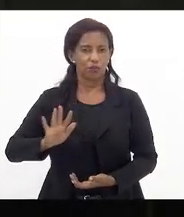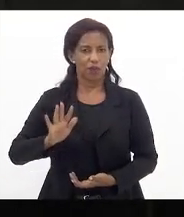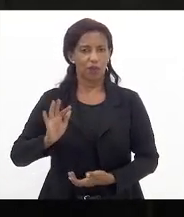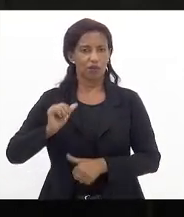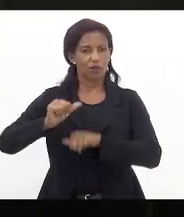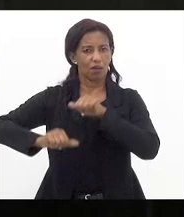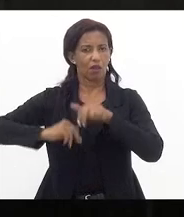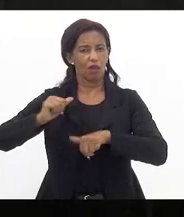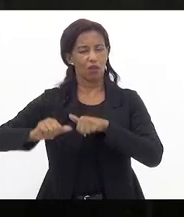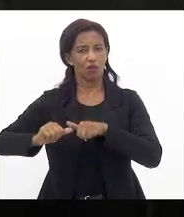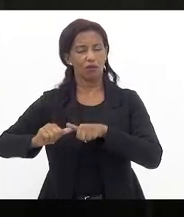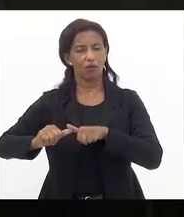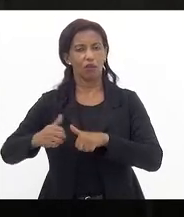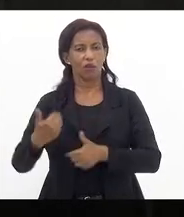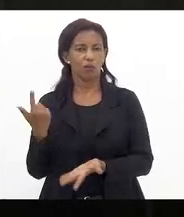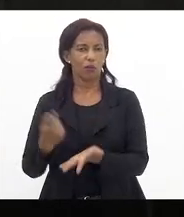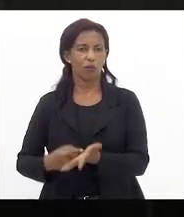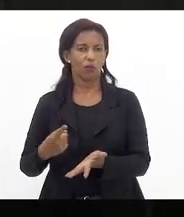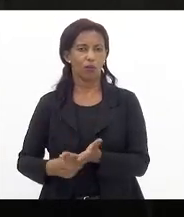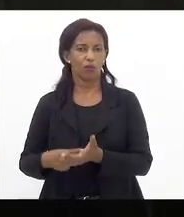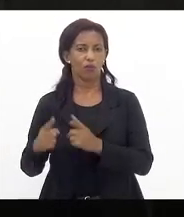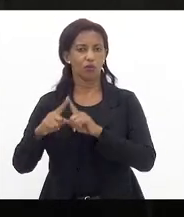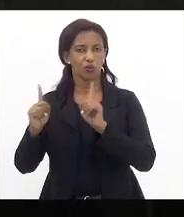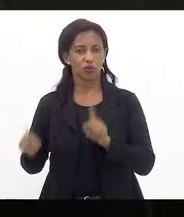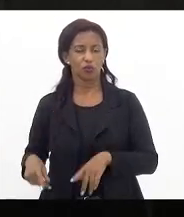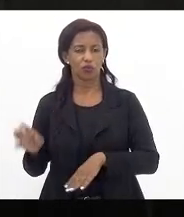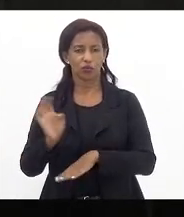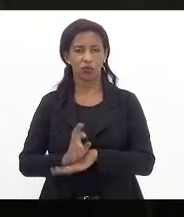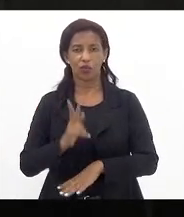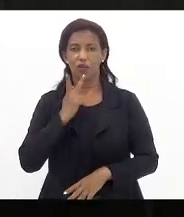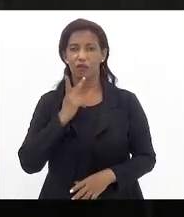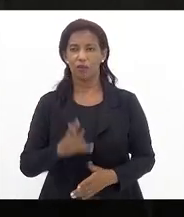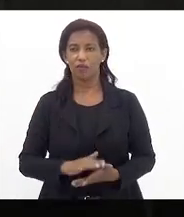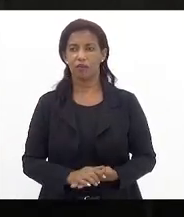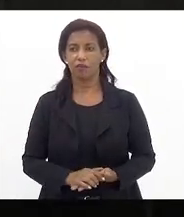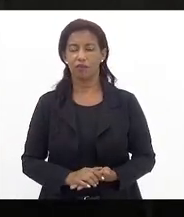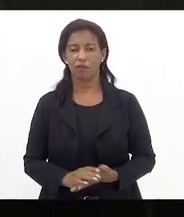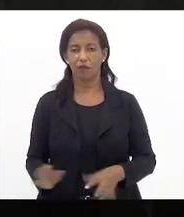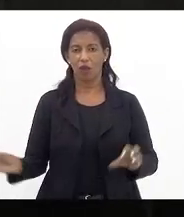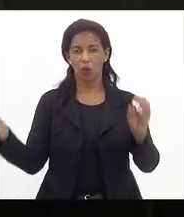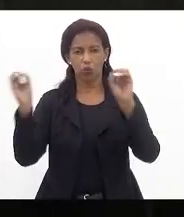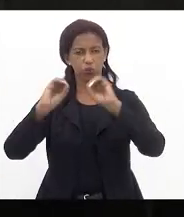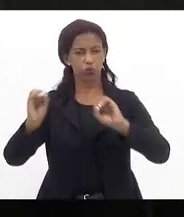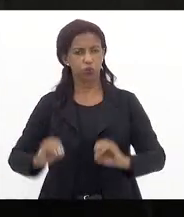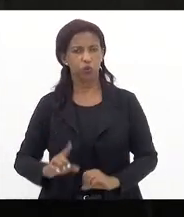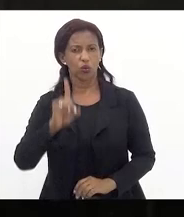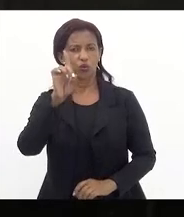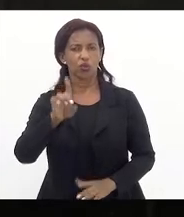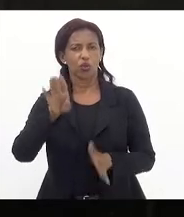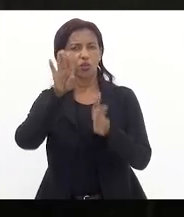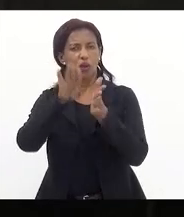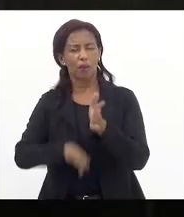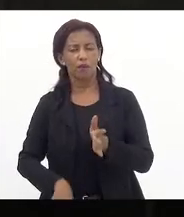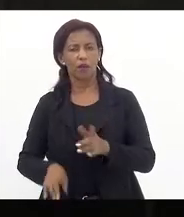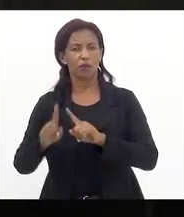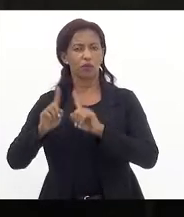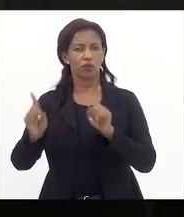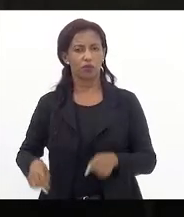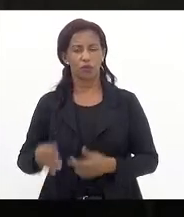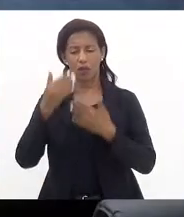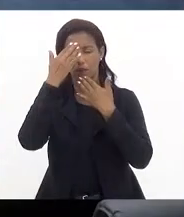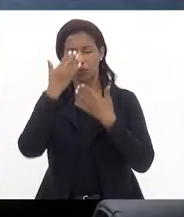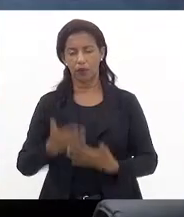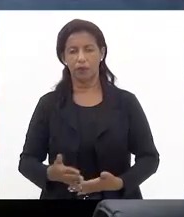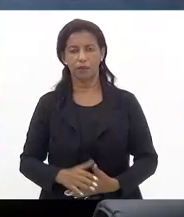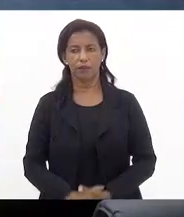meu compromisso com os servidores públicos desse Estado e dizendo: nenhum direito a menos aos servidores. Muito